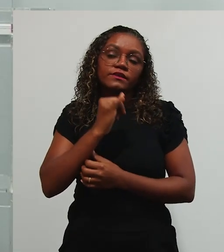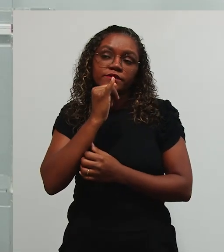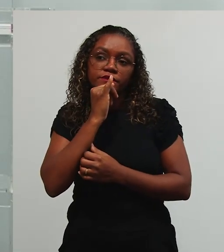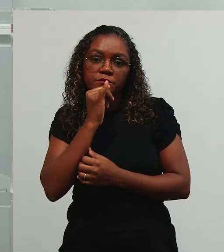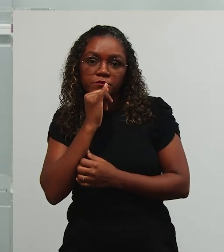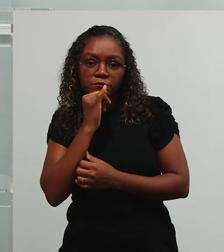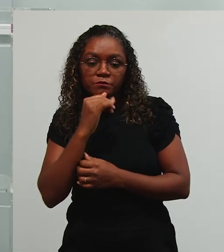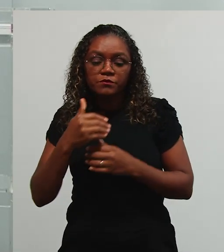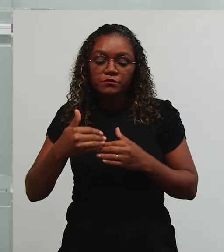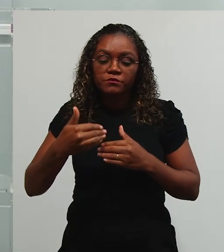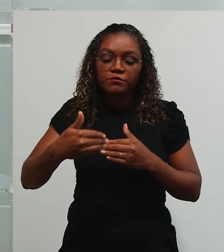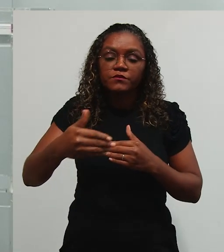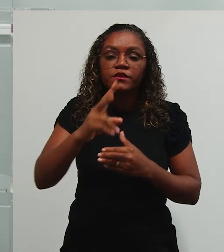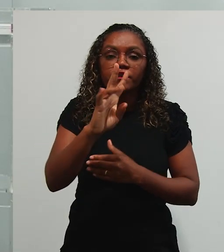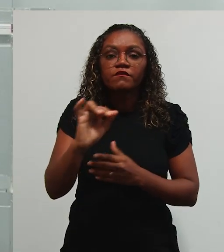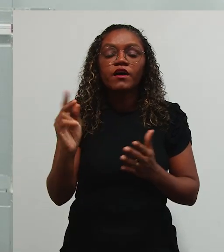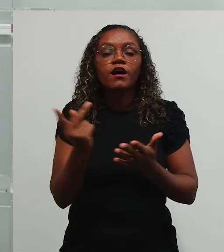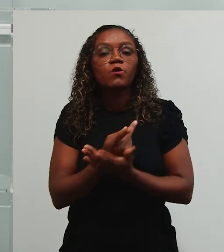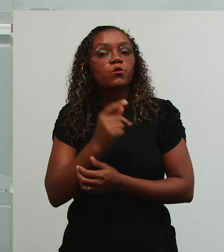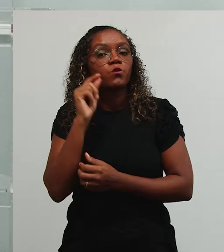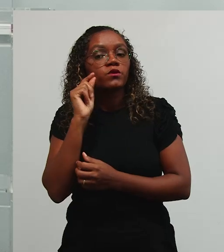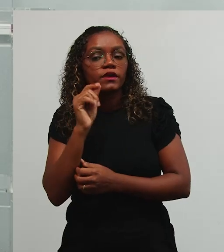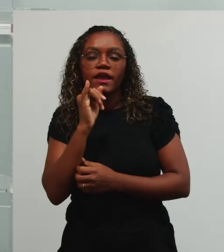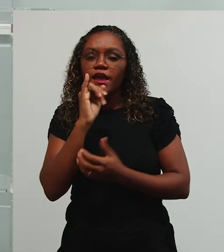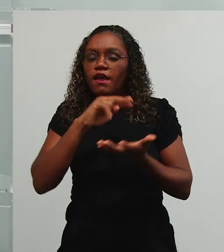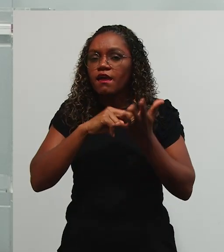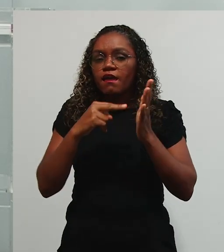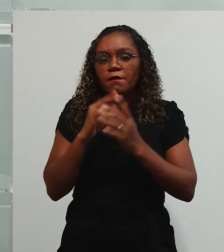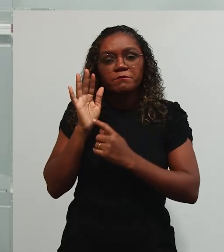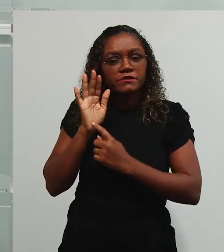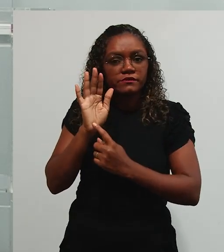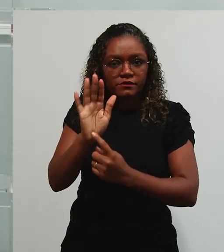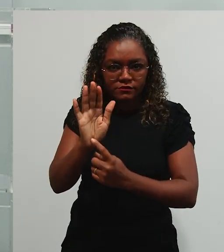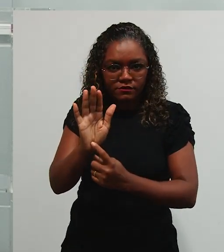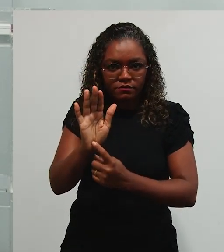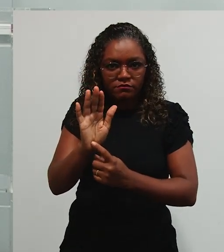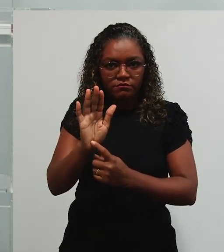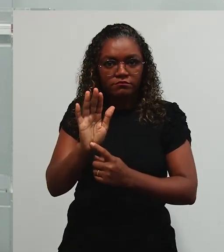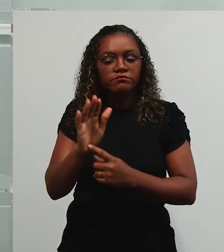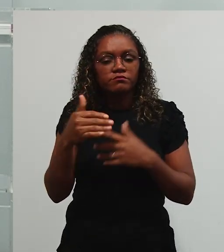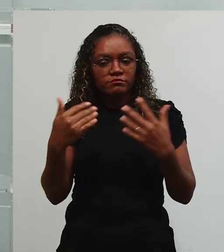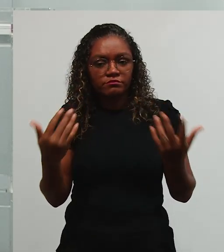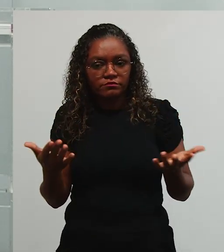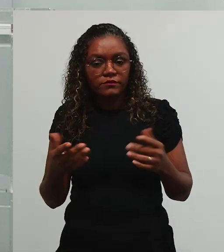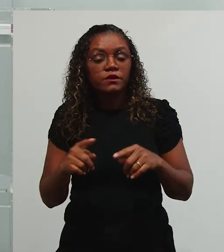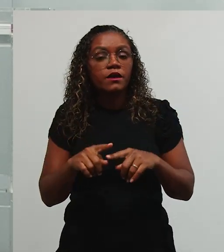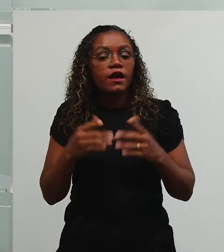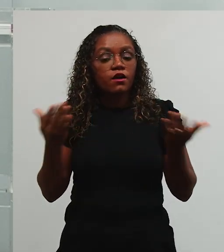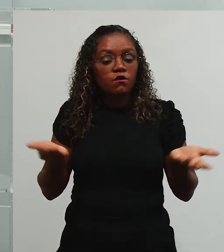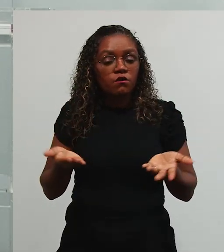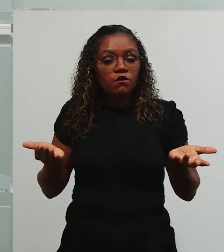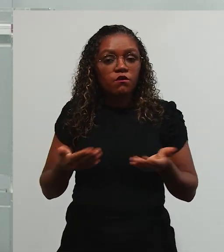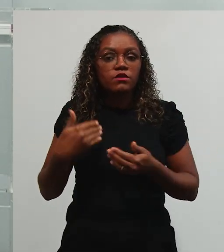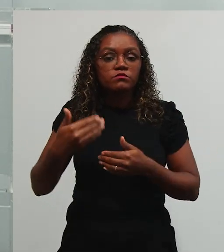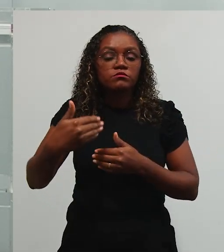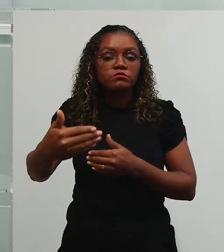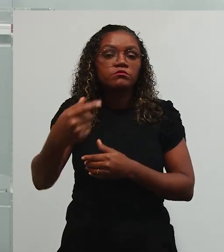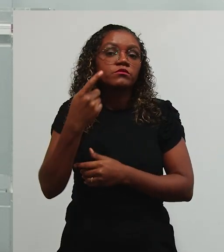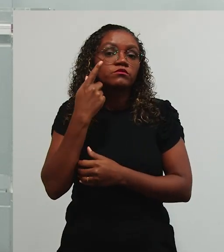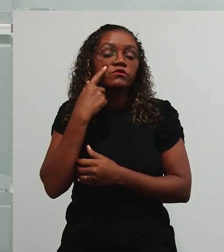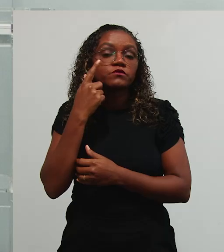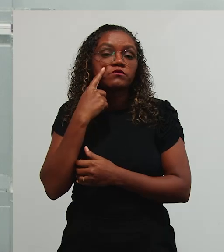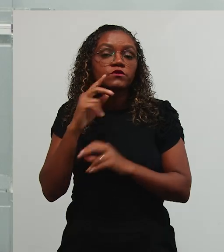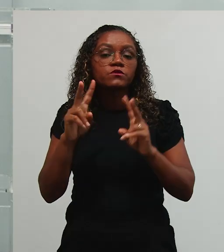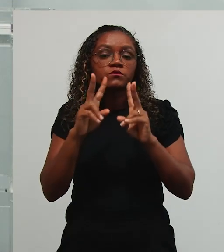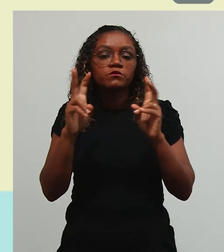vai acontecer. A introdução é como se fosse uma apresentação, só que é um pouco mais profunda. Então, vamos acompanhar aqui na nossa tela o que seria